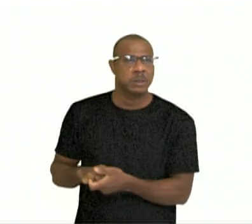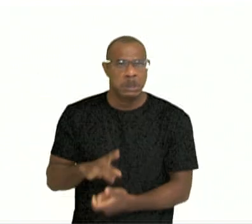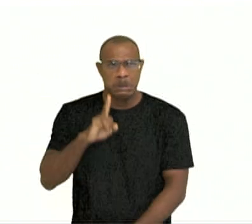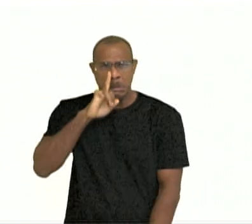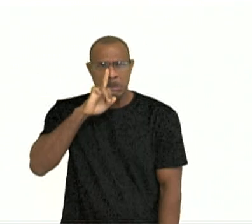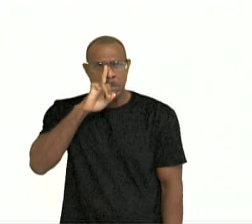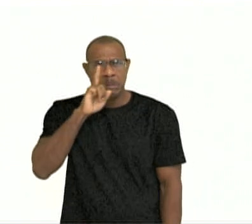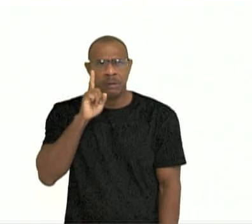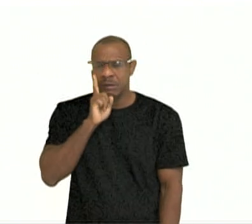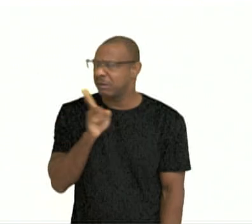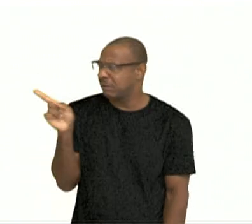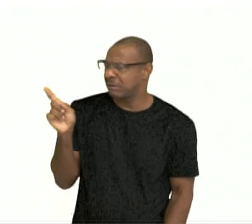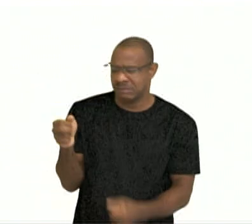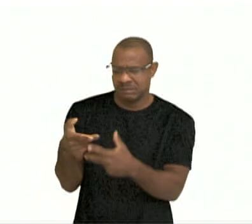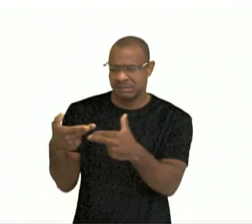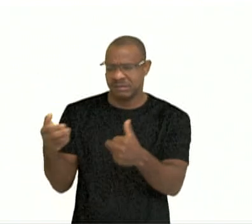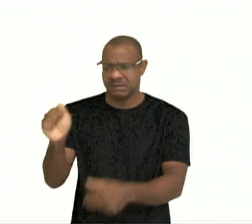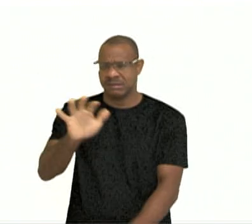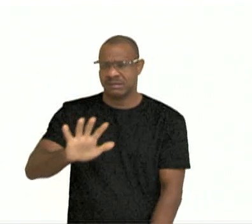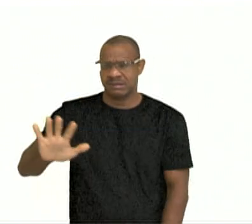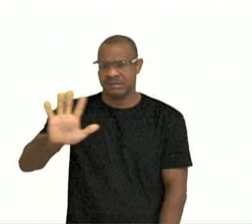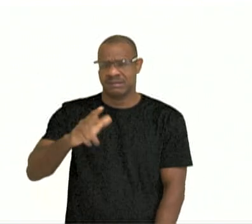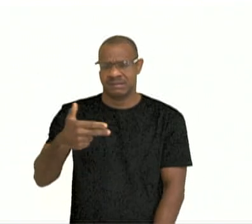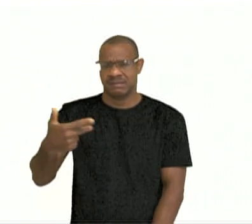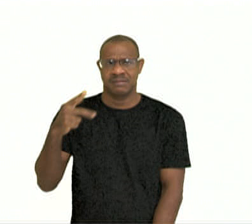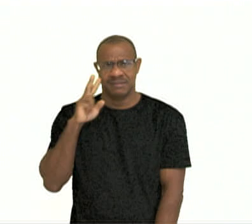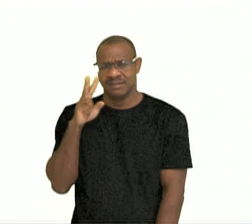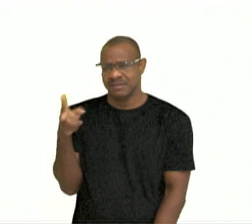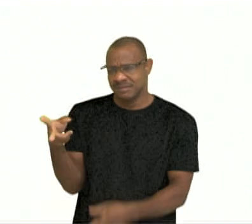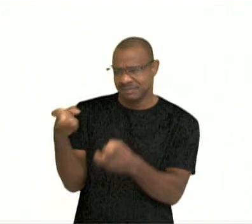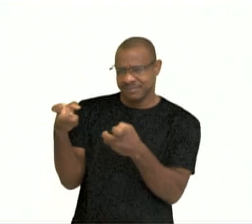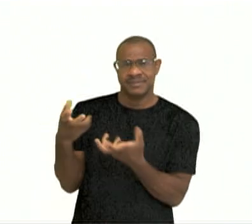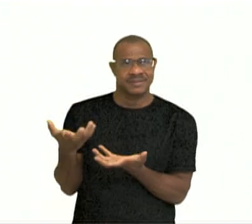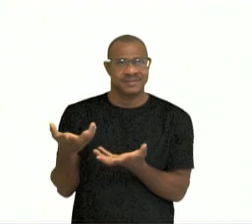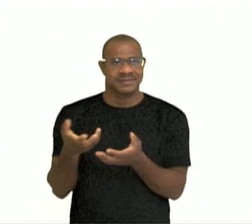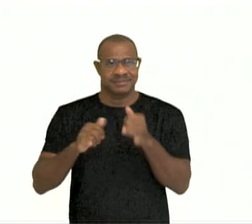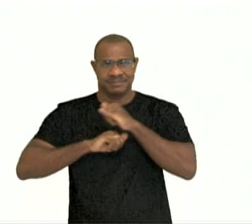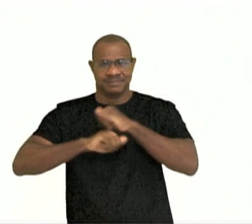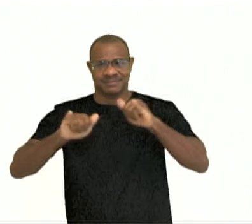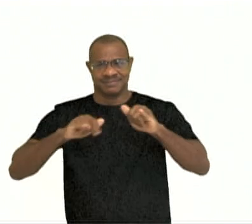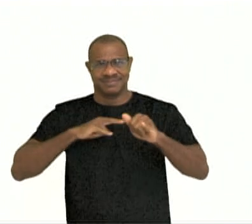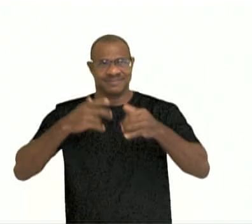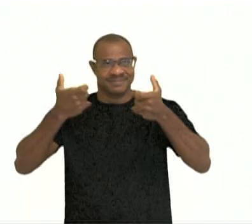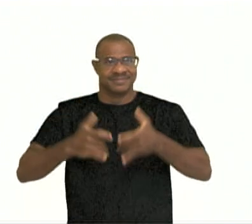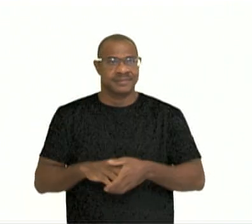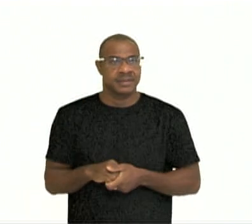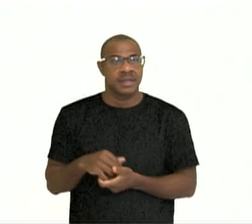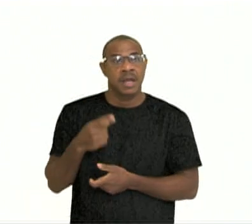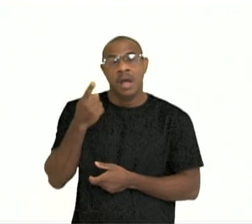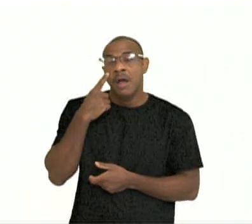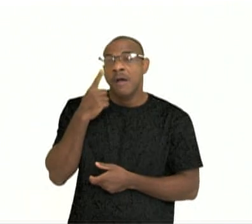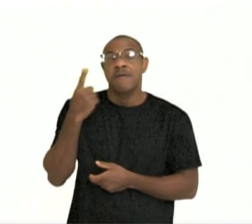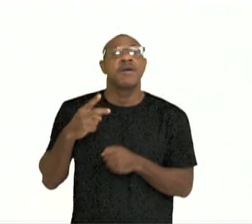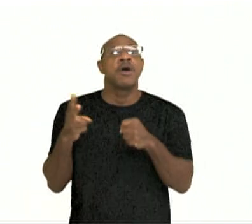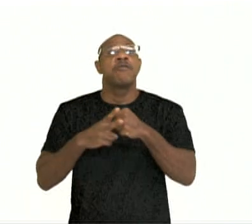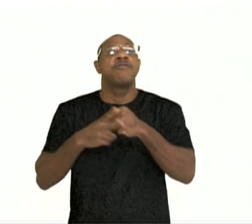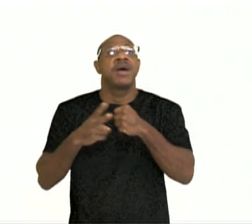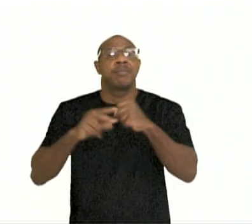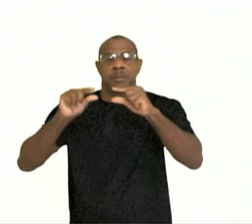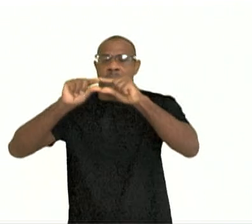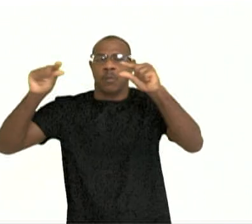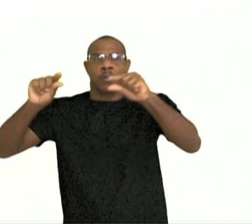é bacana esse elemento visual aqui quando você está trabalhando com notícia. Repare no verbo que está em